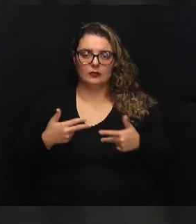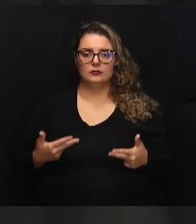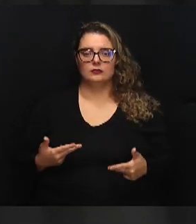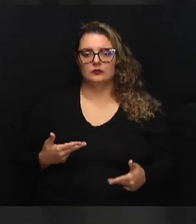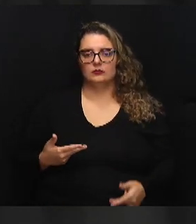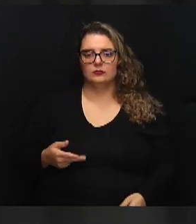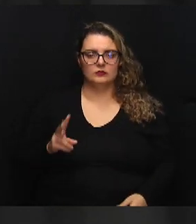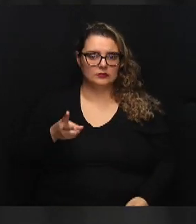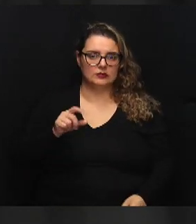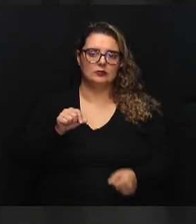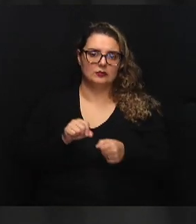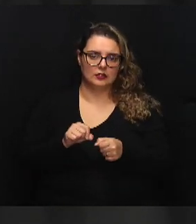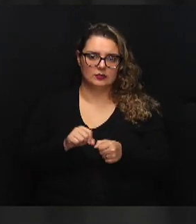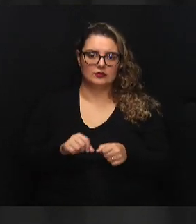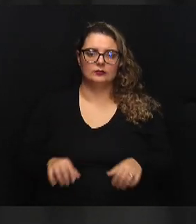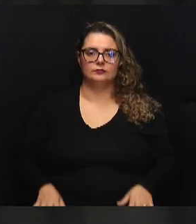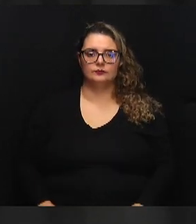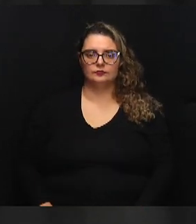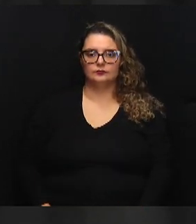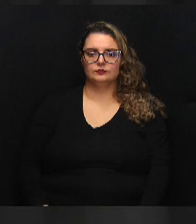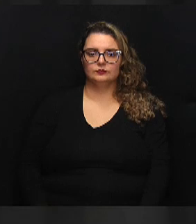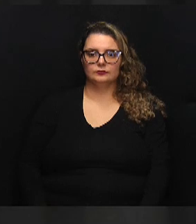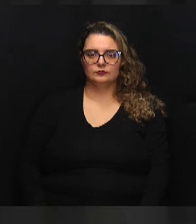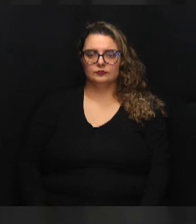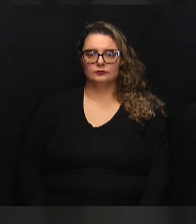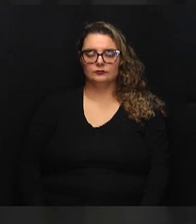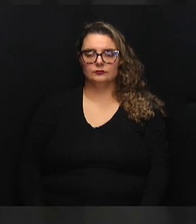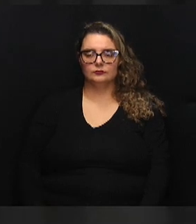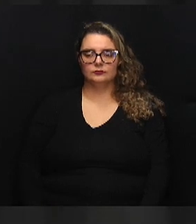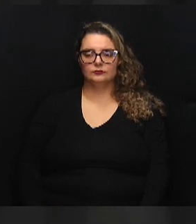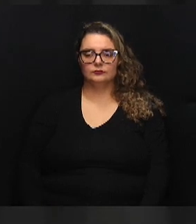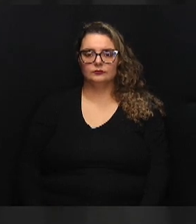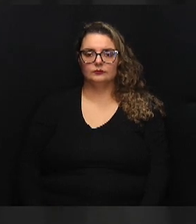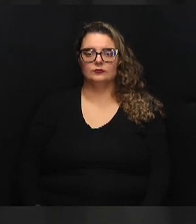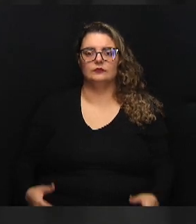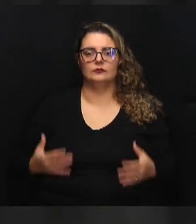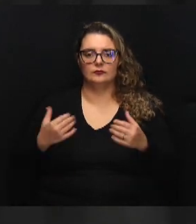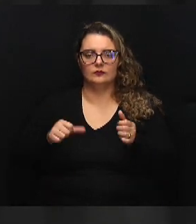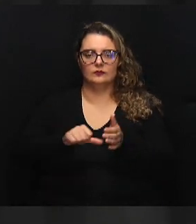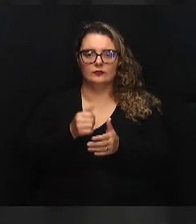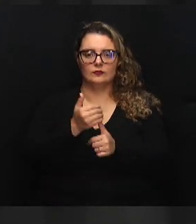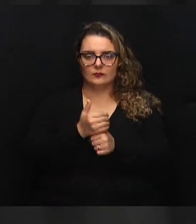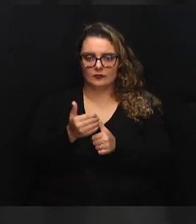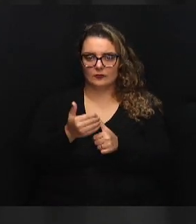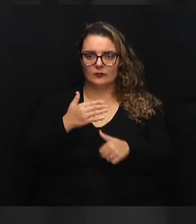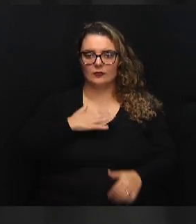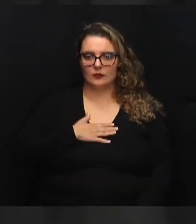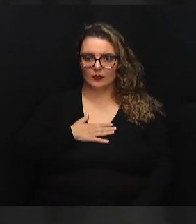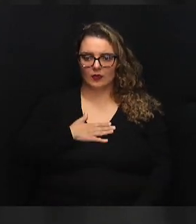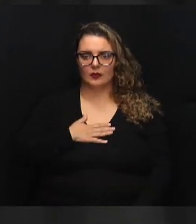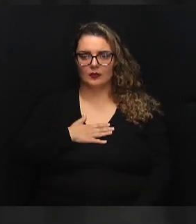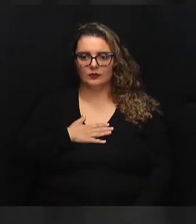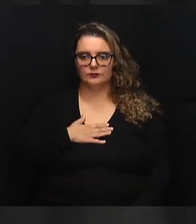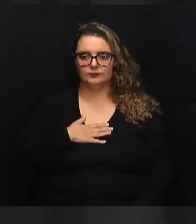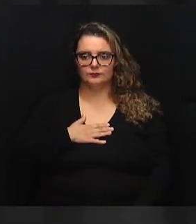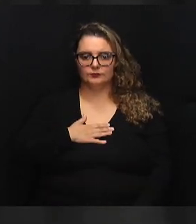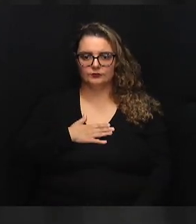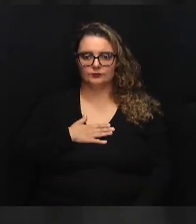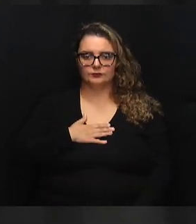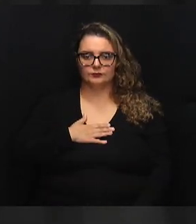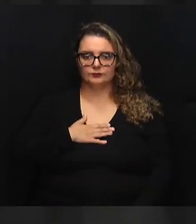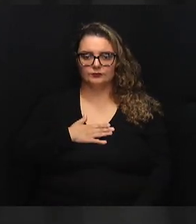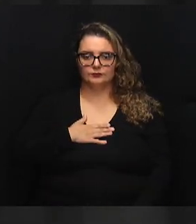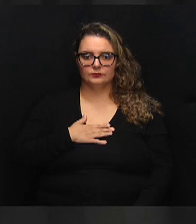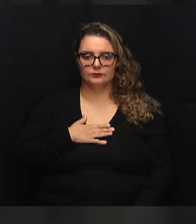faço sempre, né? Desde quando eu assumi o meu primeiro mandato, e desde